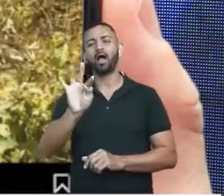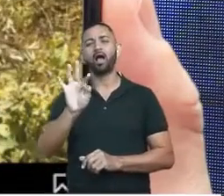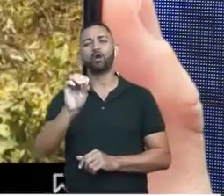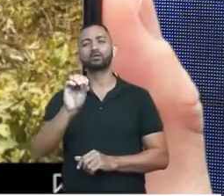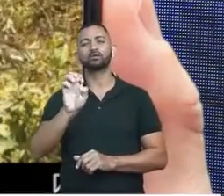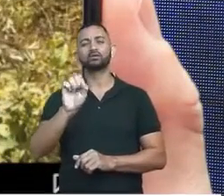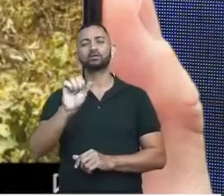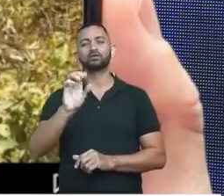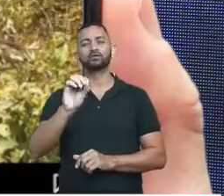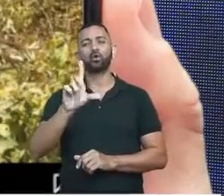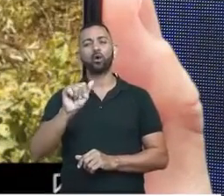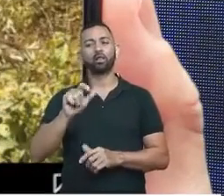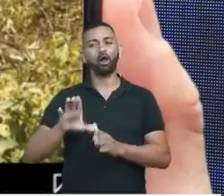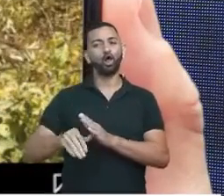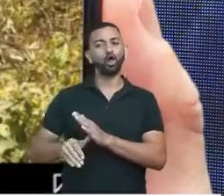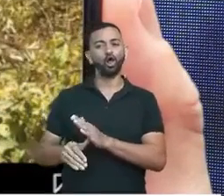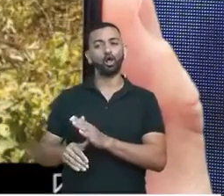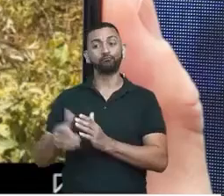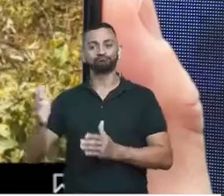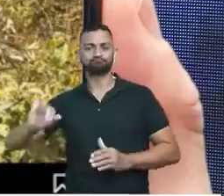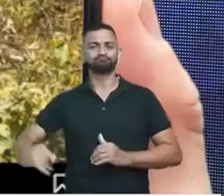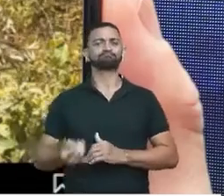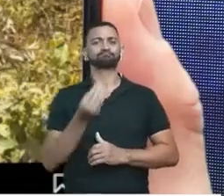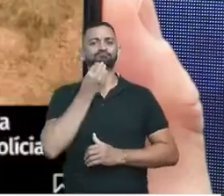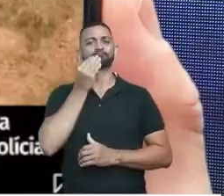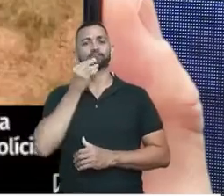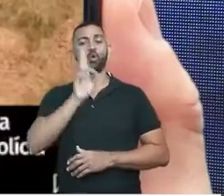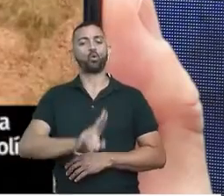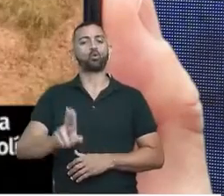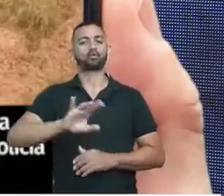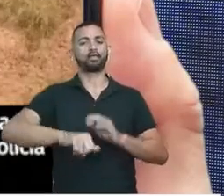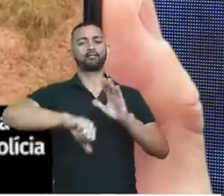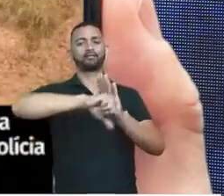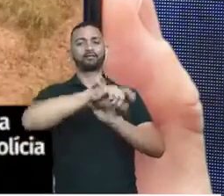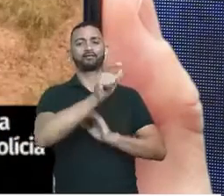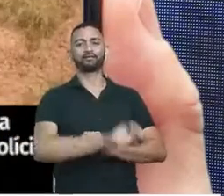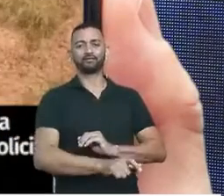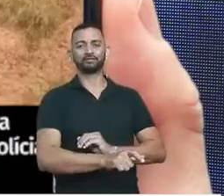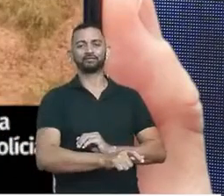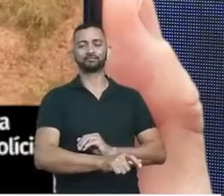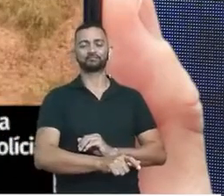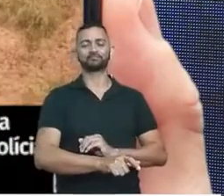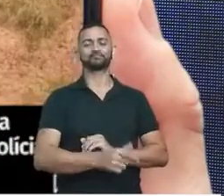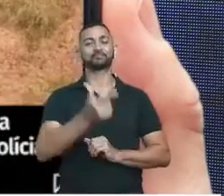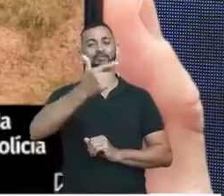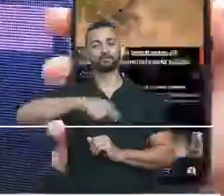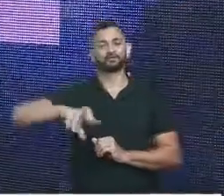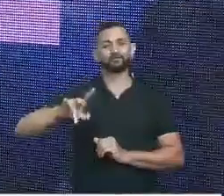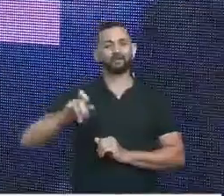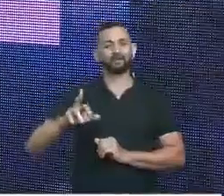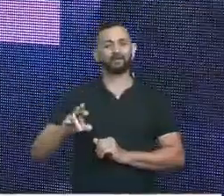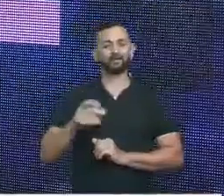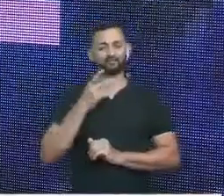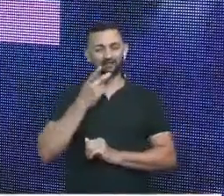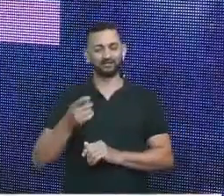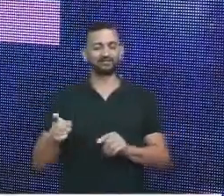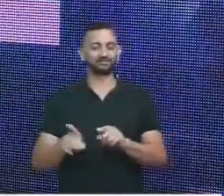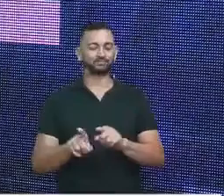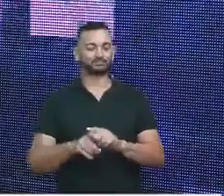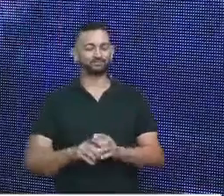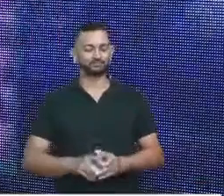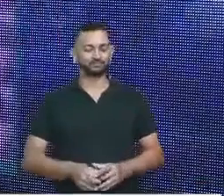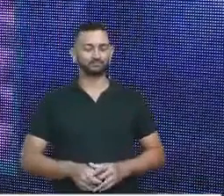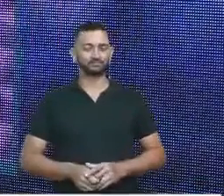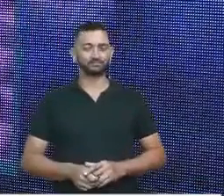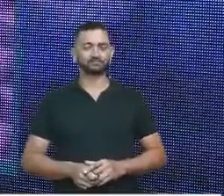inclusive que havia sido furtada estava sendo utilizada pelos criminosos vou voltar a falar com a Valéria Cristina aqui